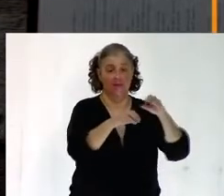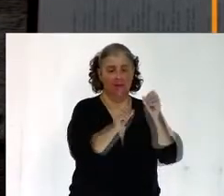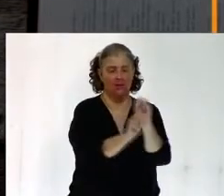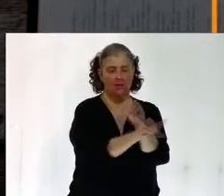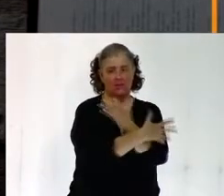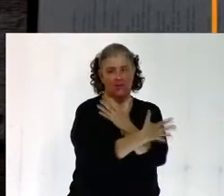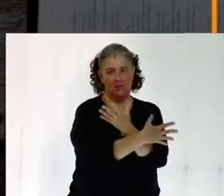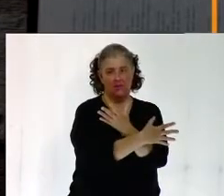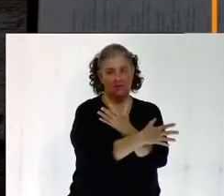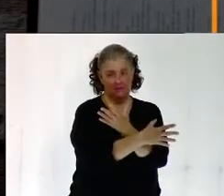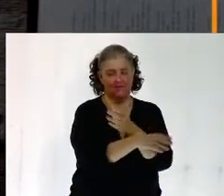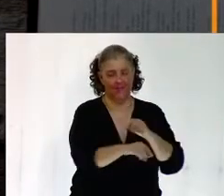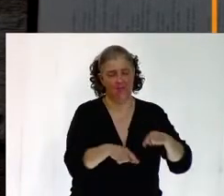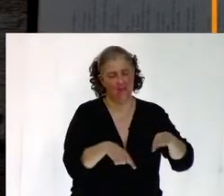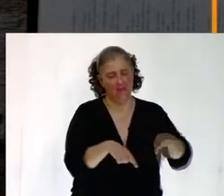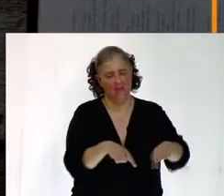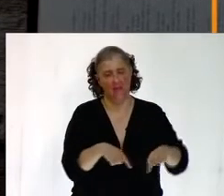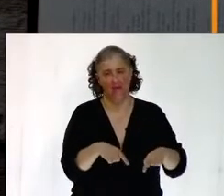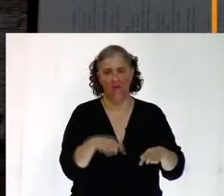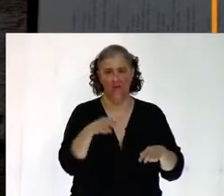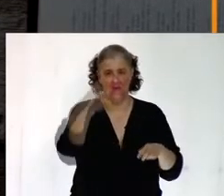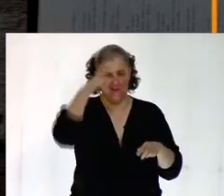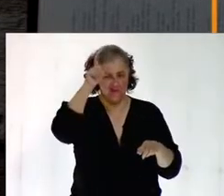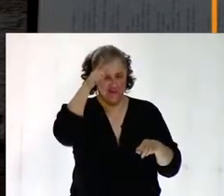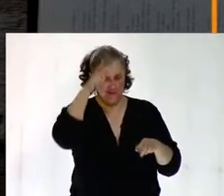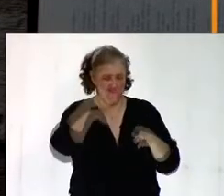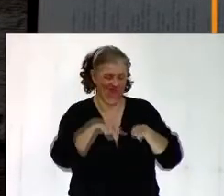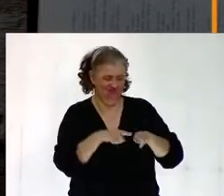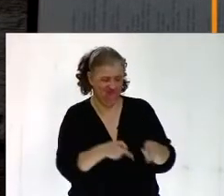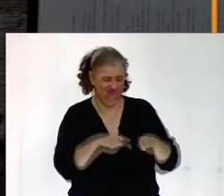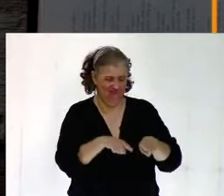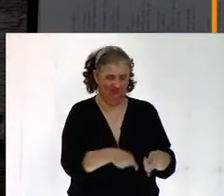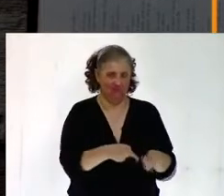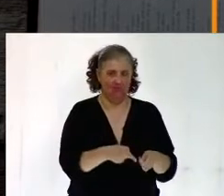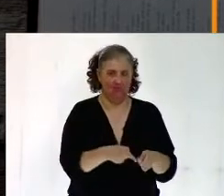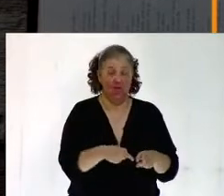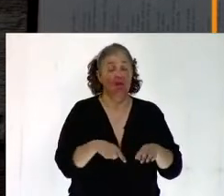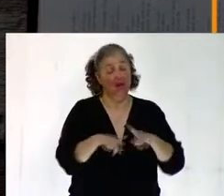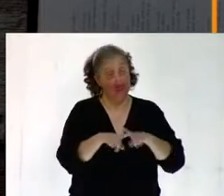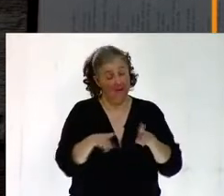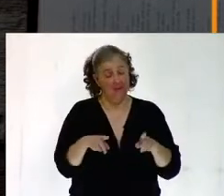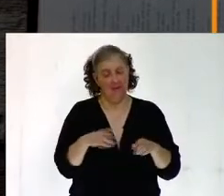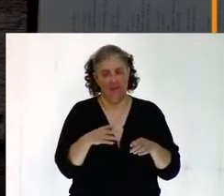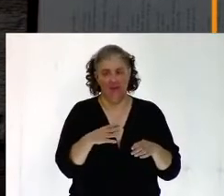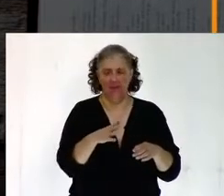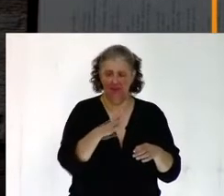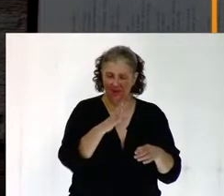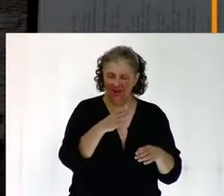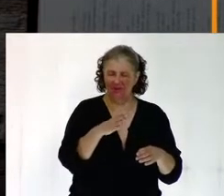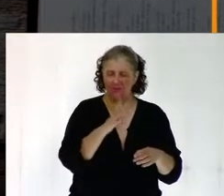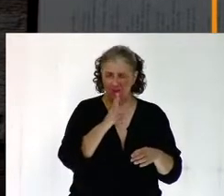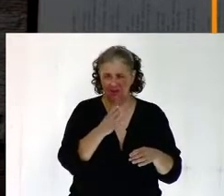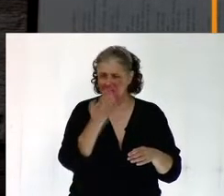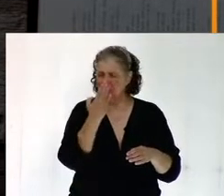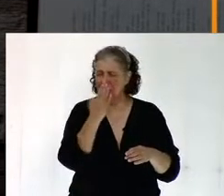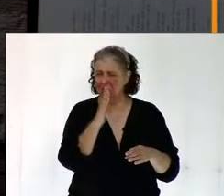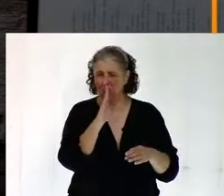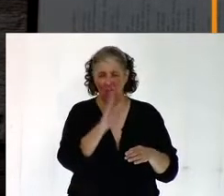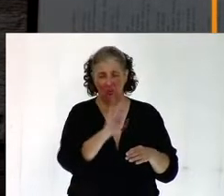pelo diabo e depois de jejuar quarenta dias e quarenta noites teve fome